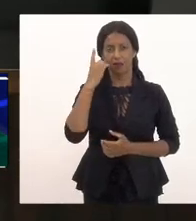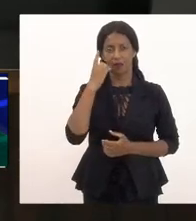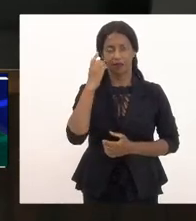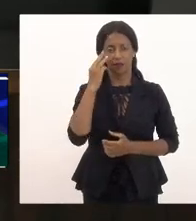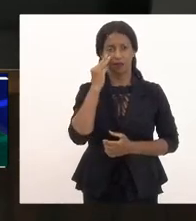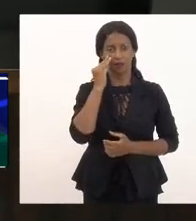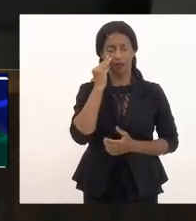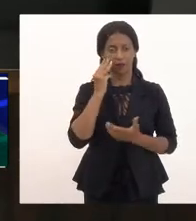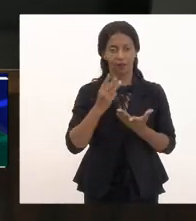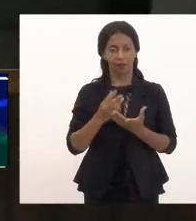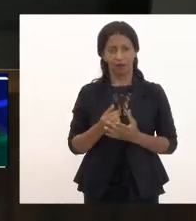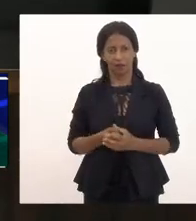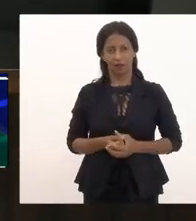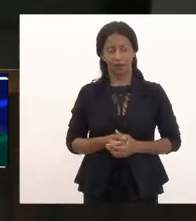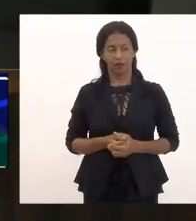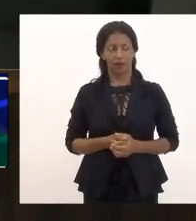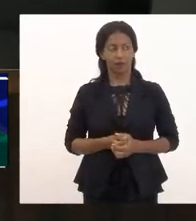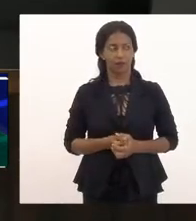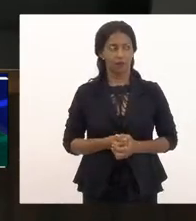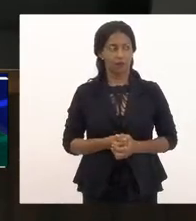Francisco.